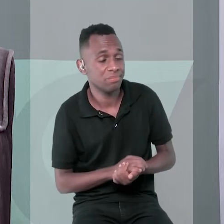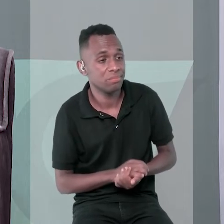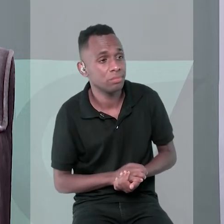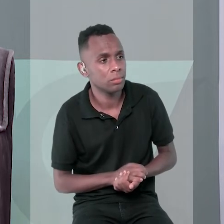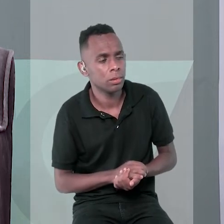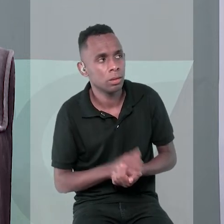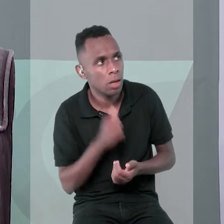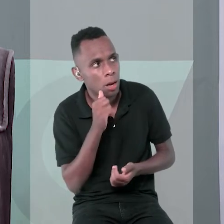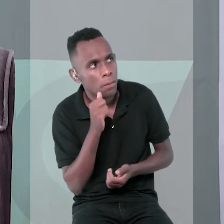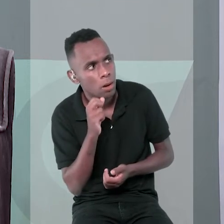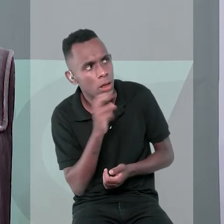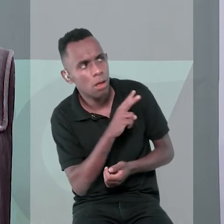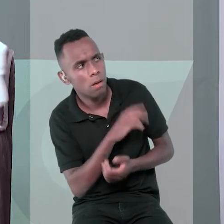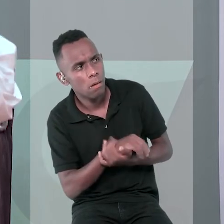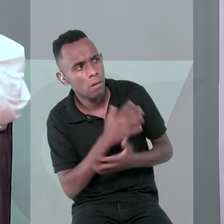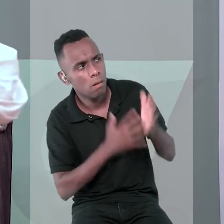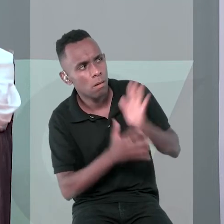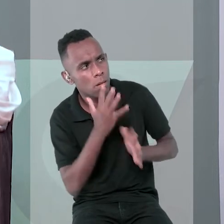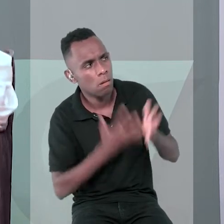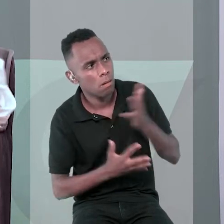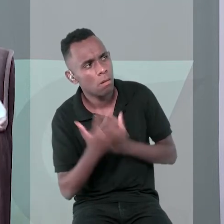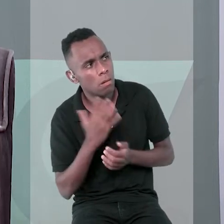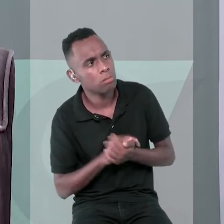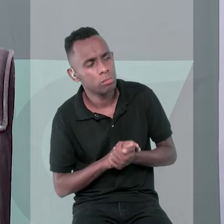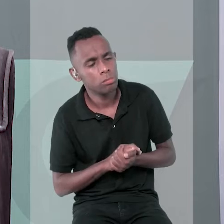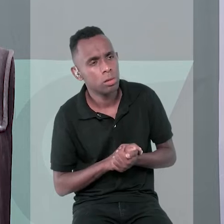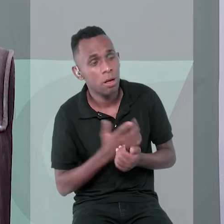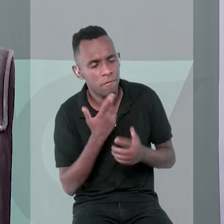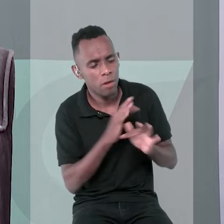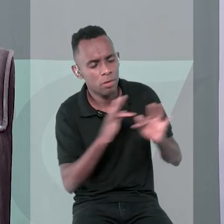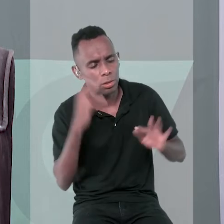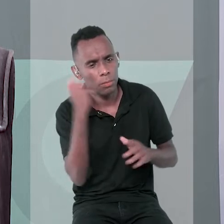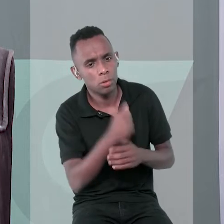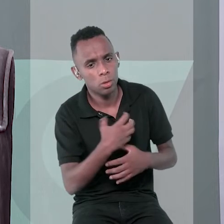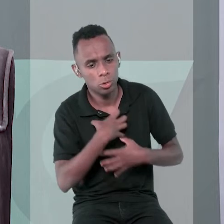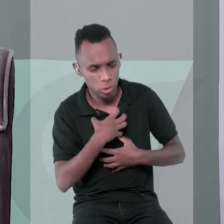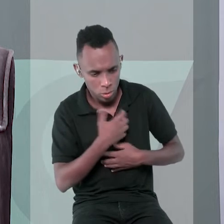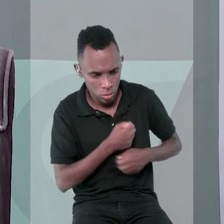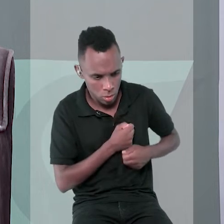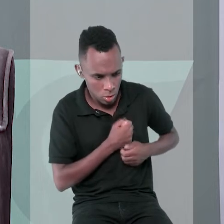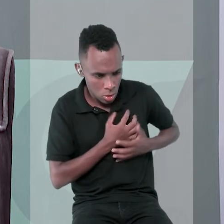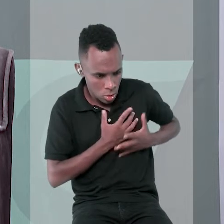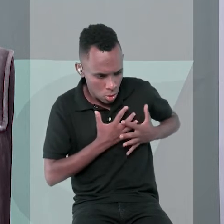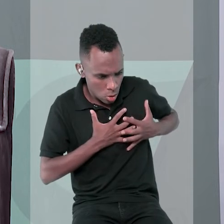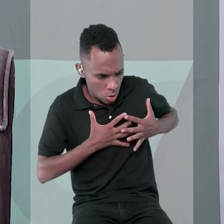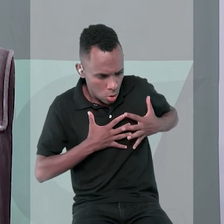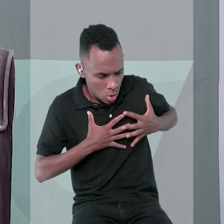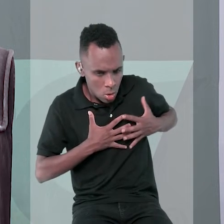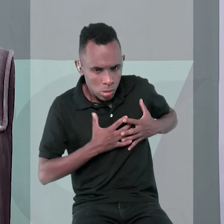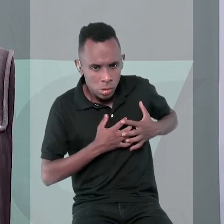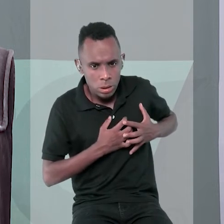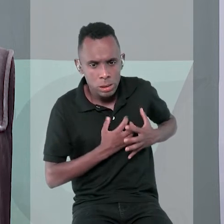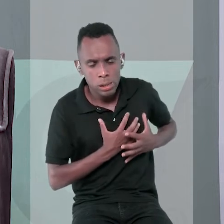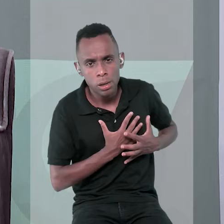E Maria Quitéria, escutando aquele assunto, ela fala uma frase bonita, ela fala, eu senti meu coração ardendo.